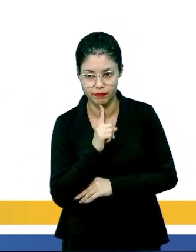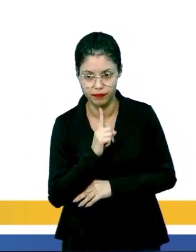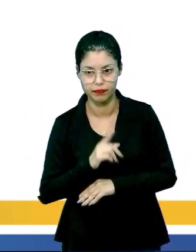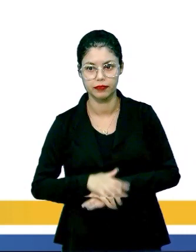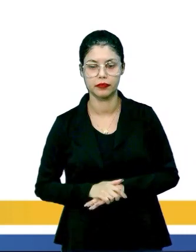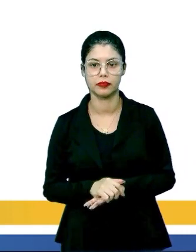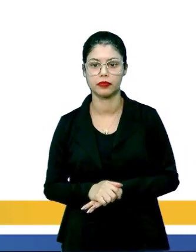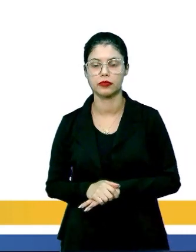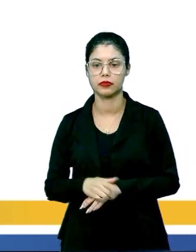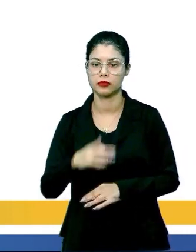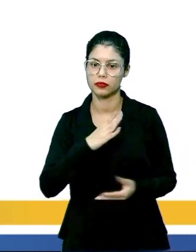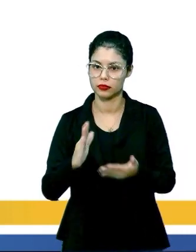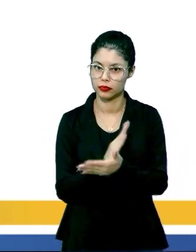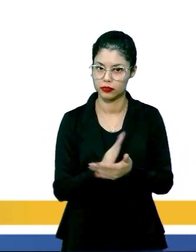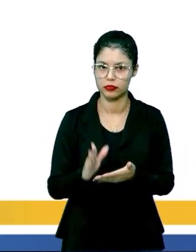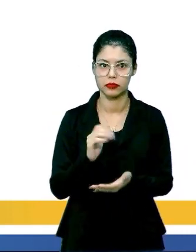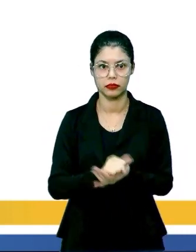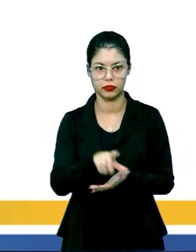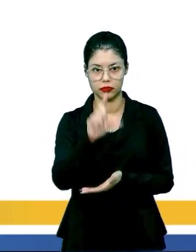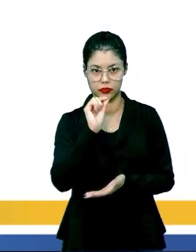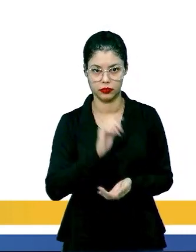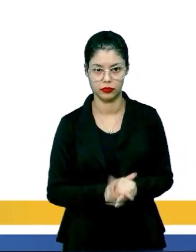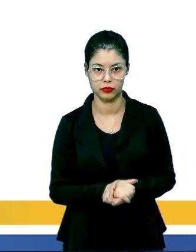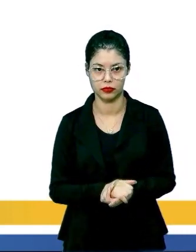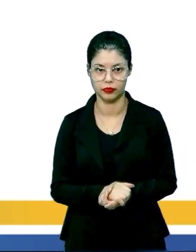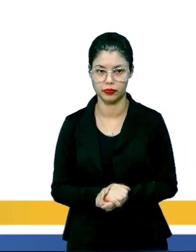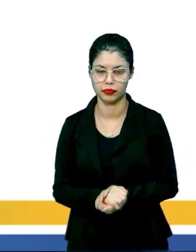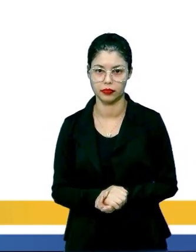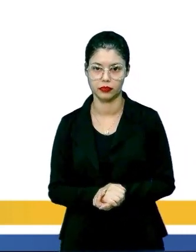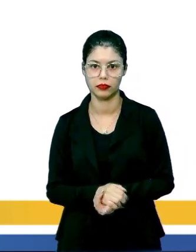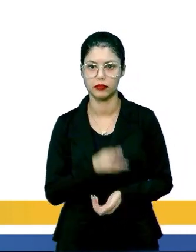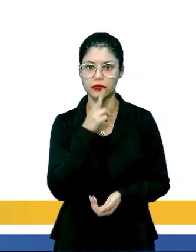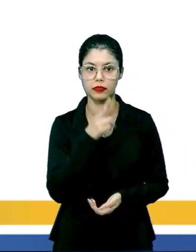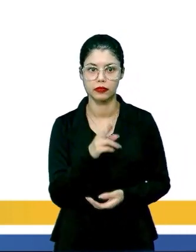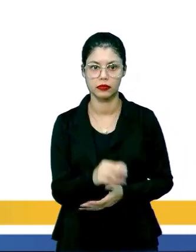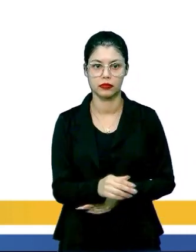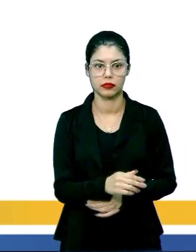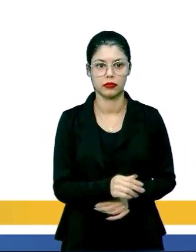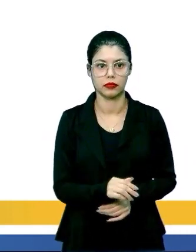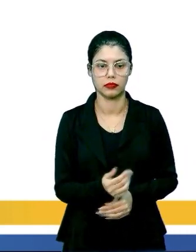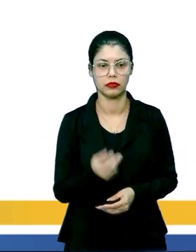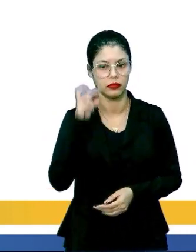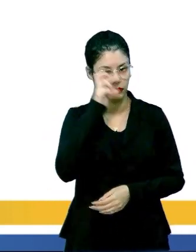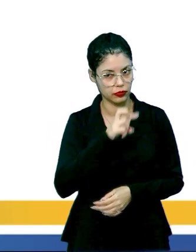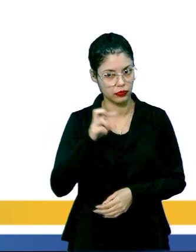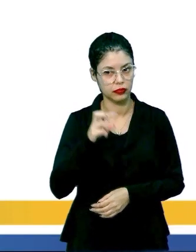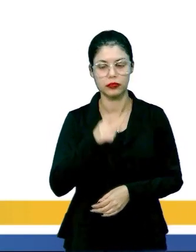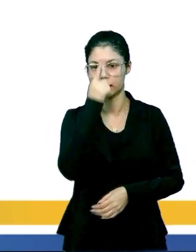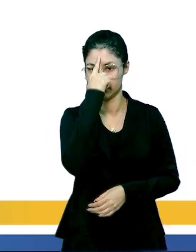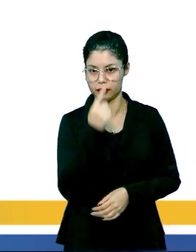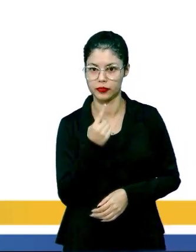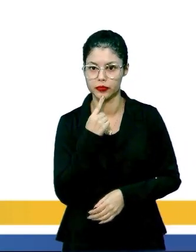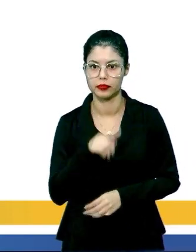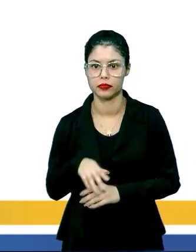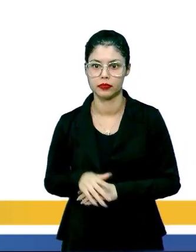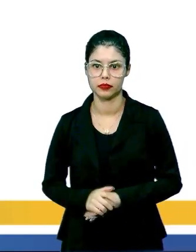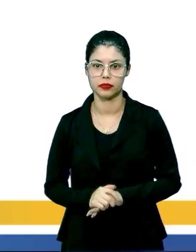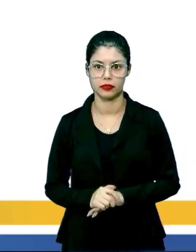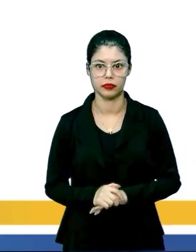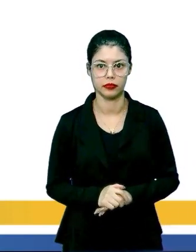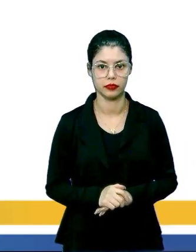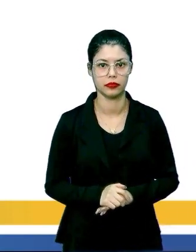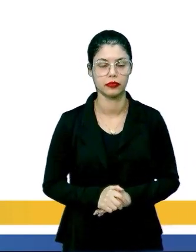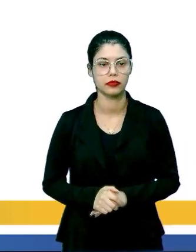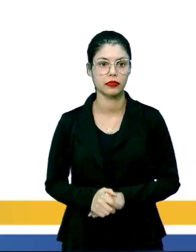imagem, né? E aí tem algumas das alternativas para vocês responderem sobre a análise dessa imagem.